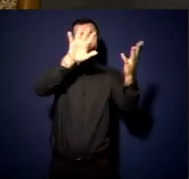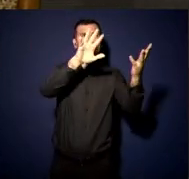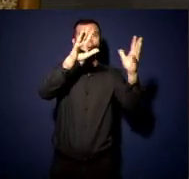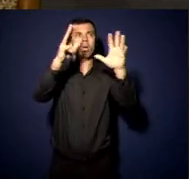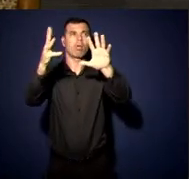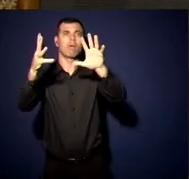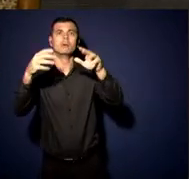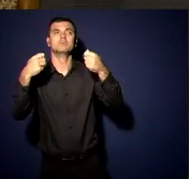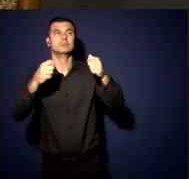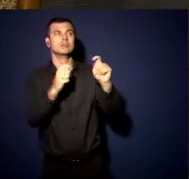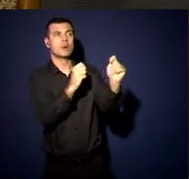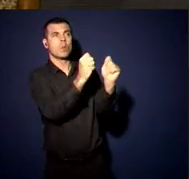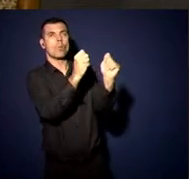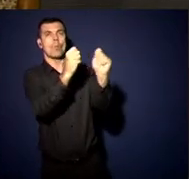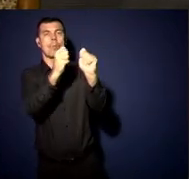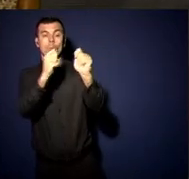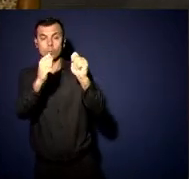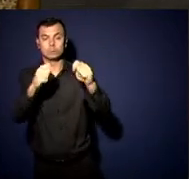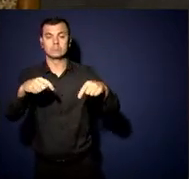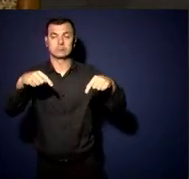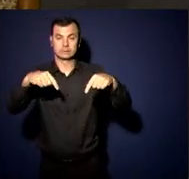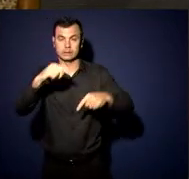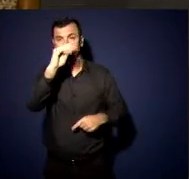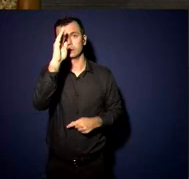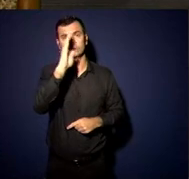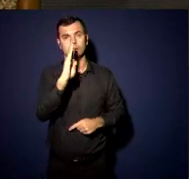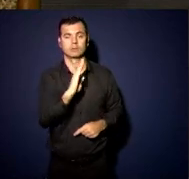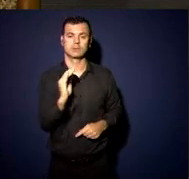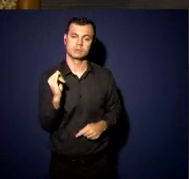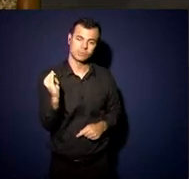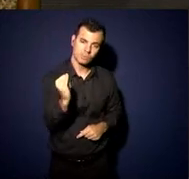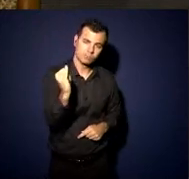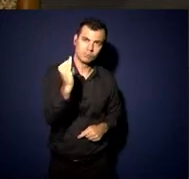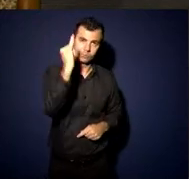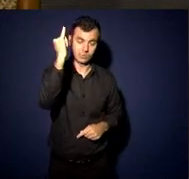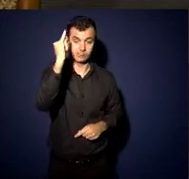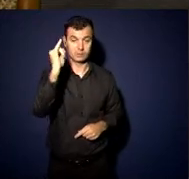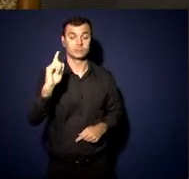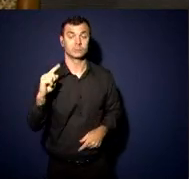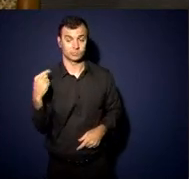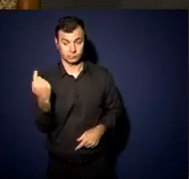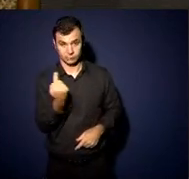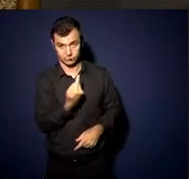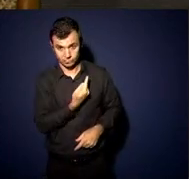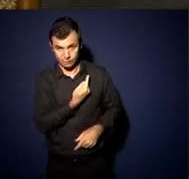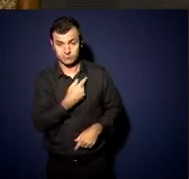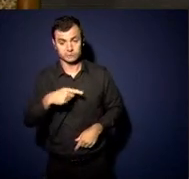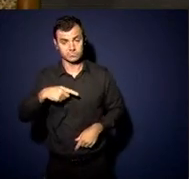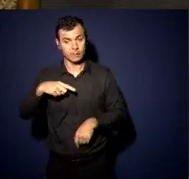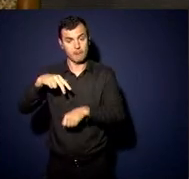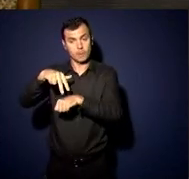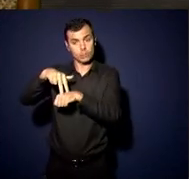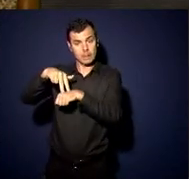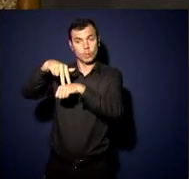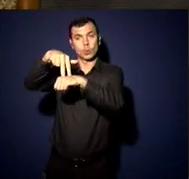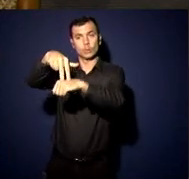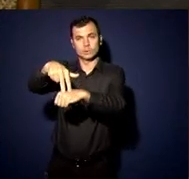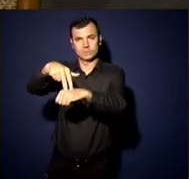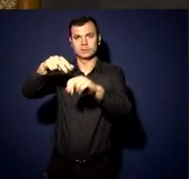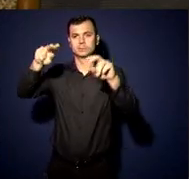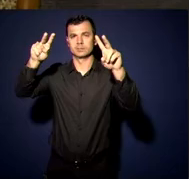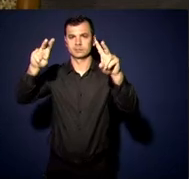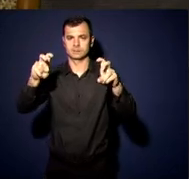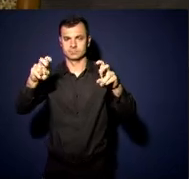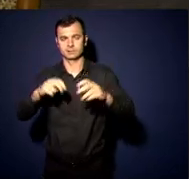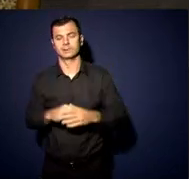fundamentais para o nosso país nós somos um player de protagonismo nesse tema curiosamente